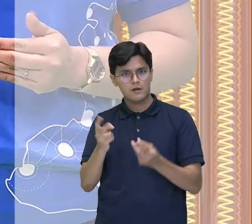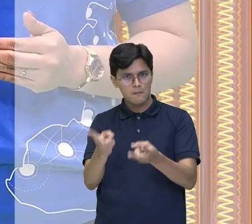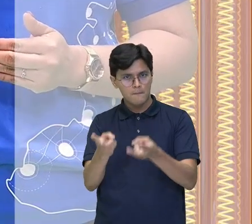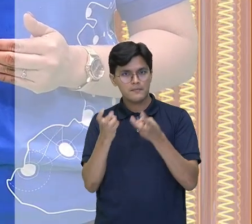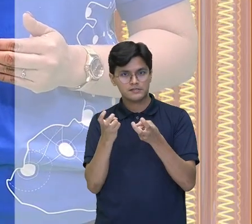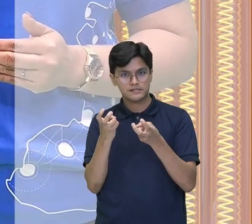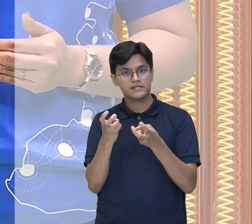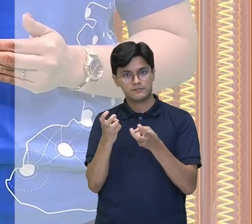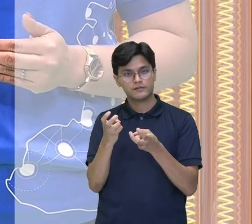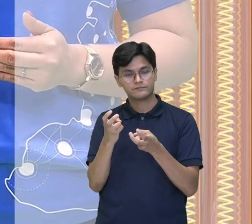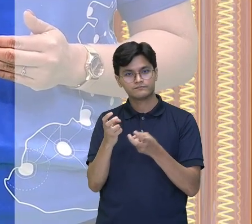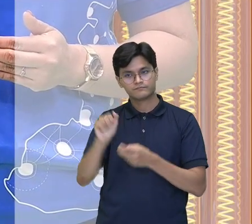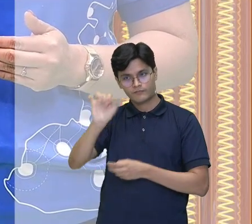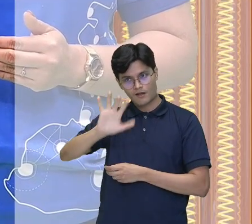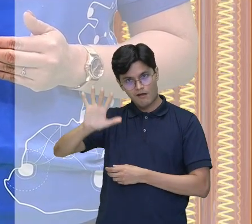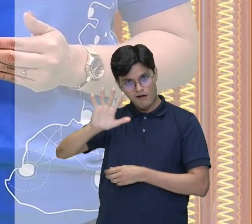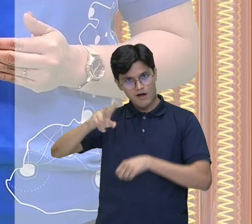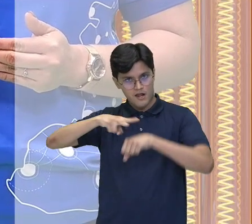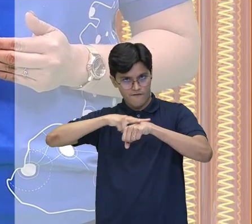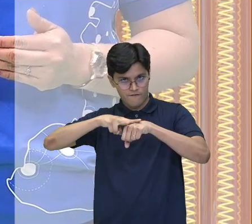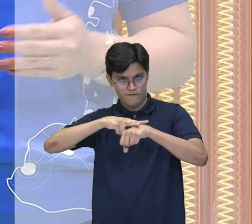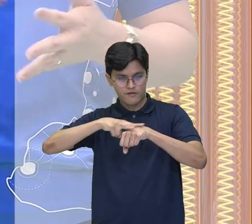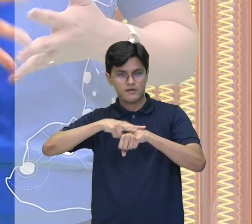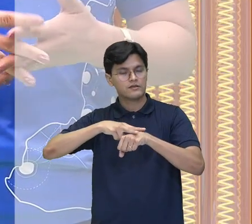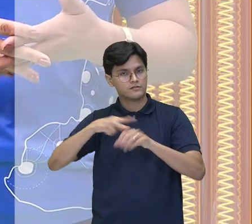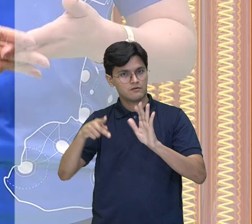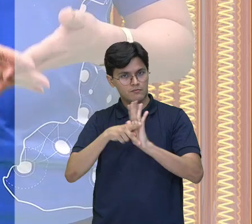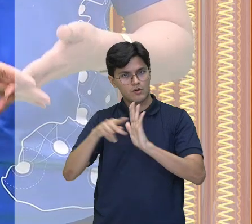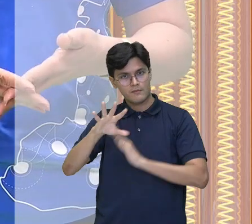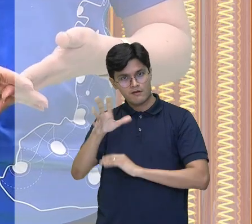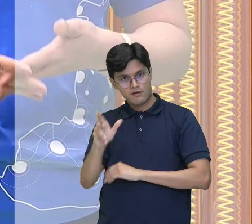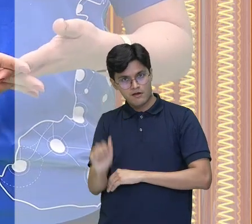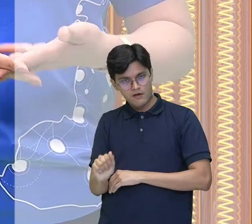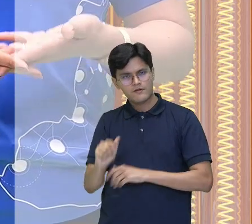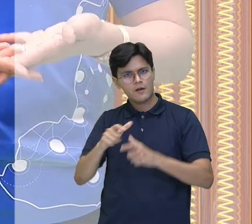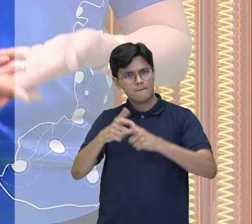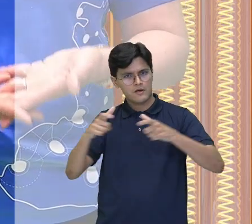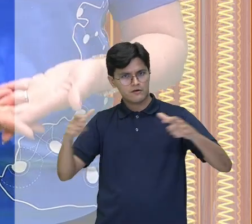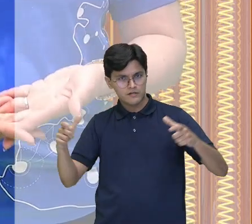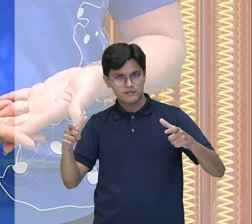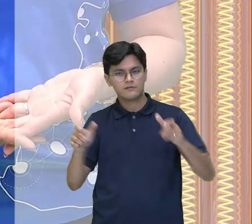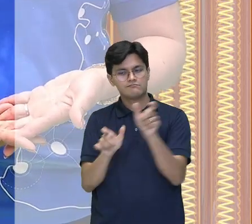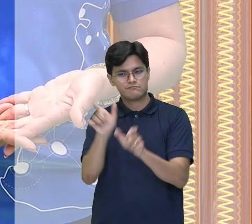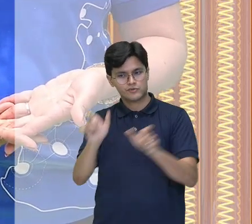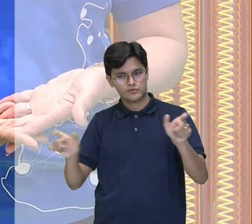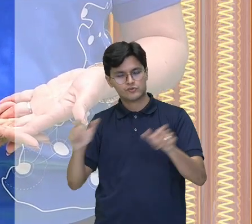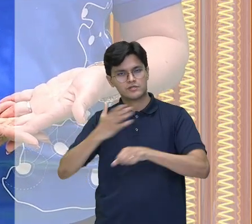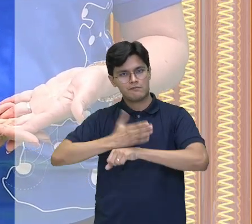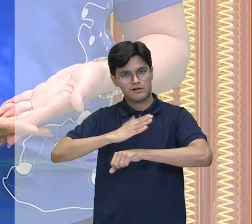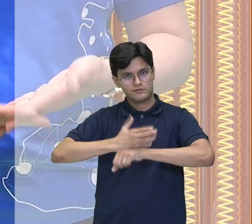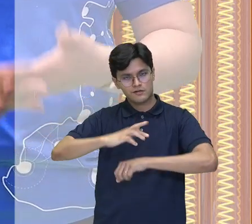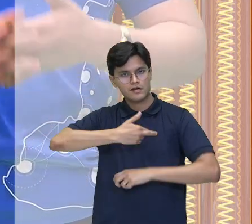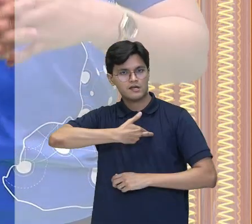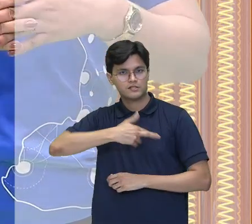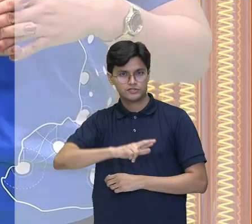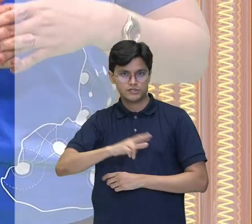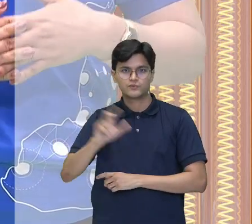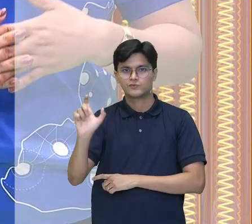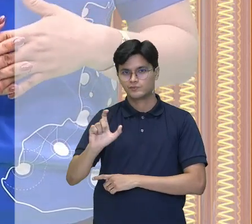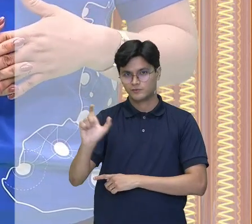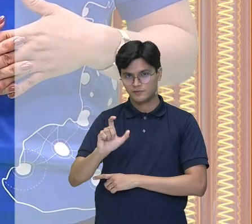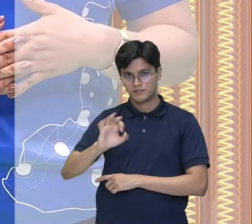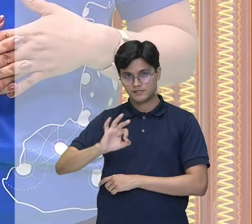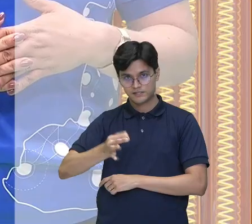parte de cima, né, do território africano em sua grande maioria, praticam a religião muçulmana.